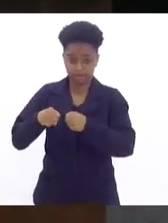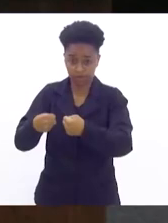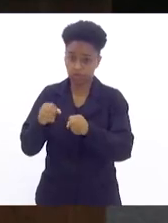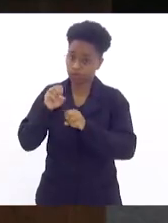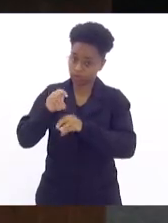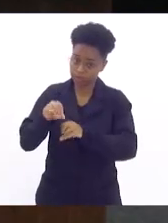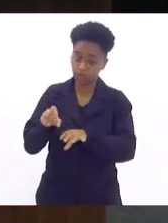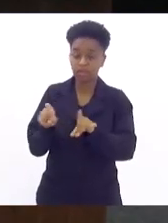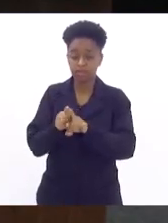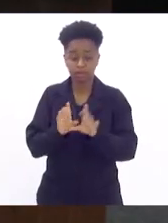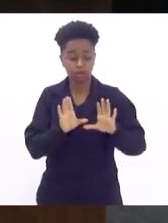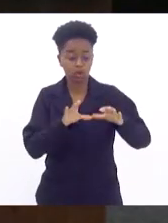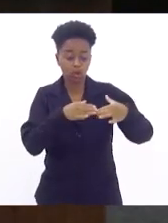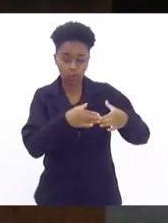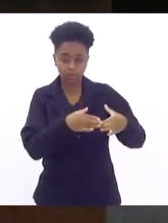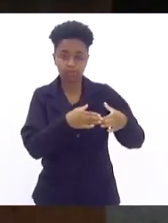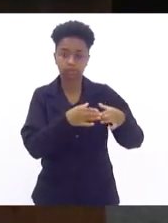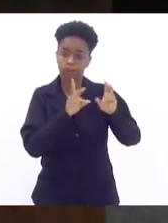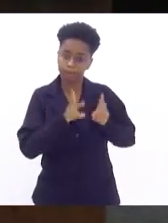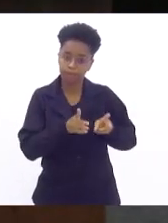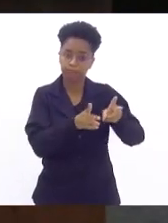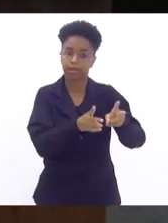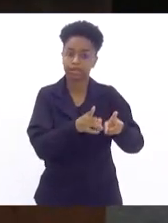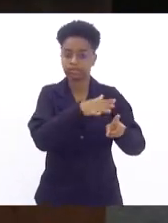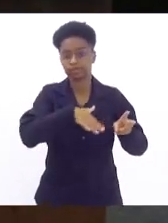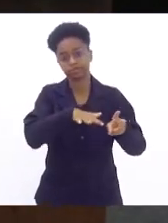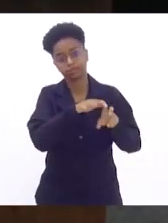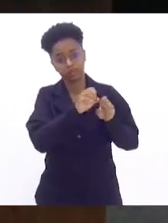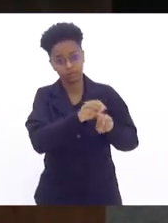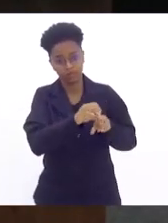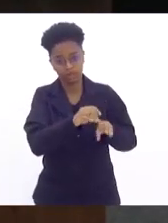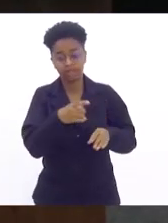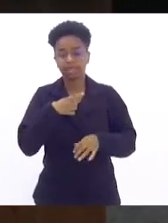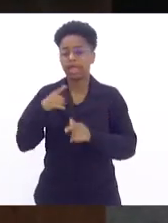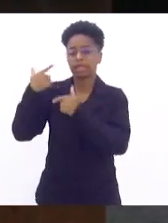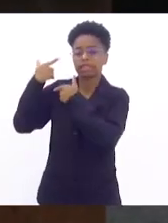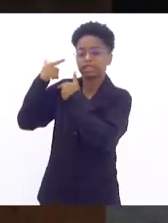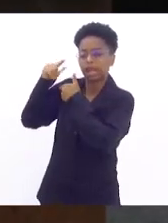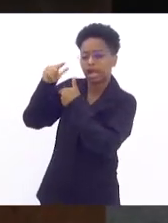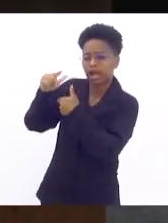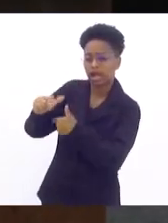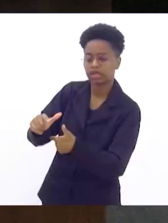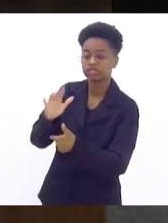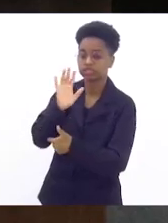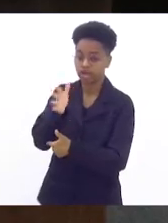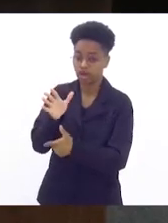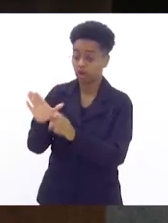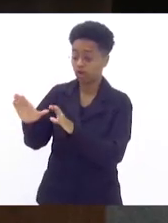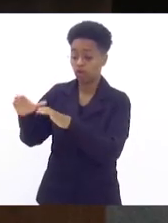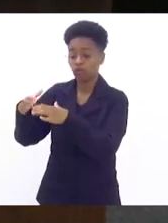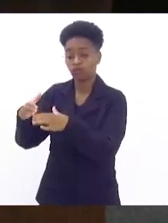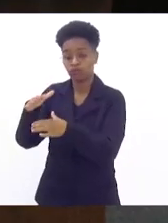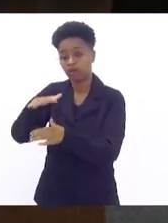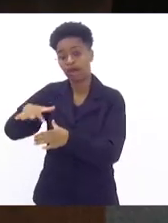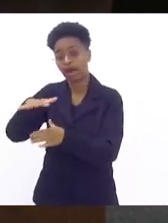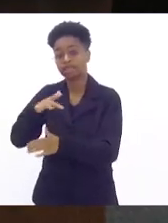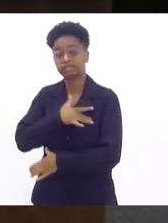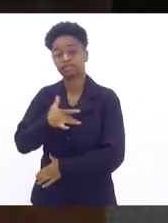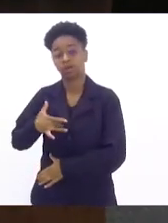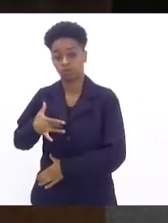comissão permanente de educação tem tradicional frente da saúde